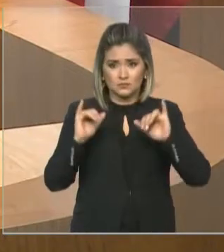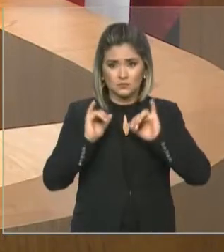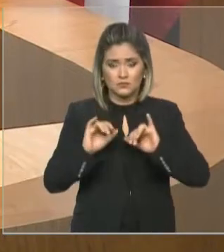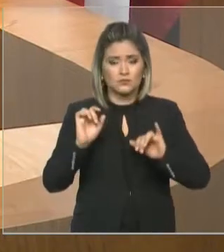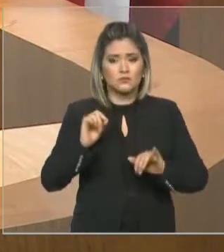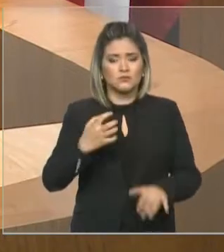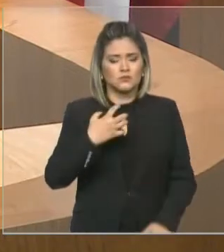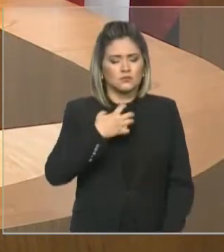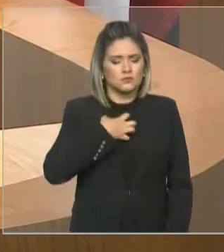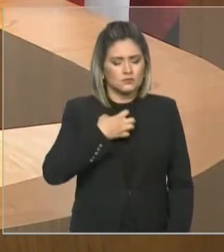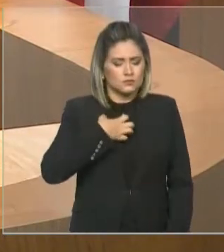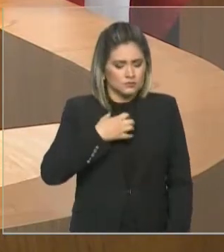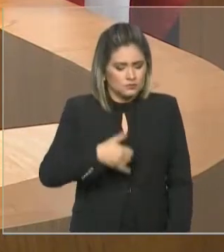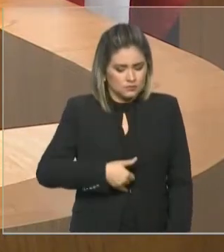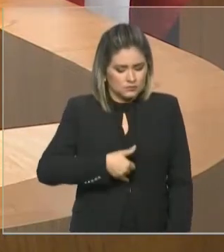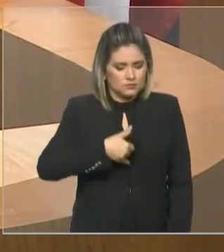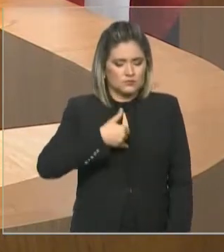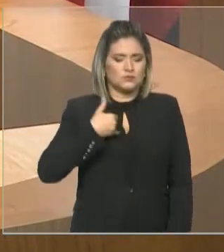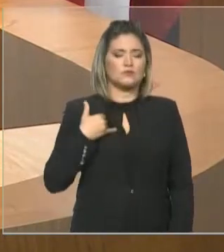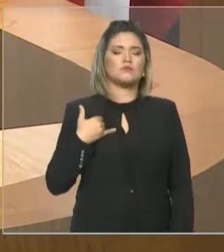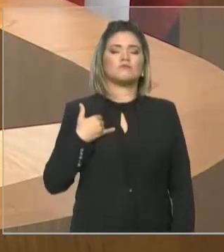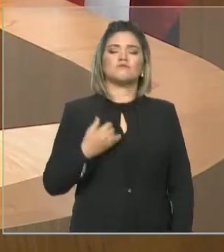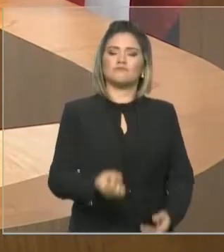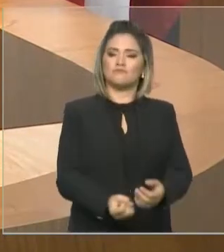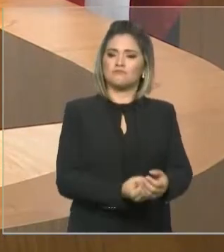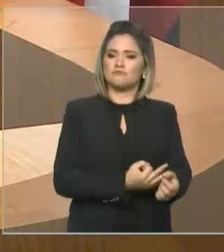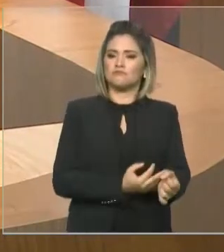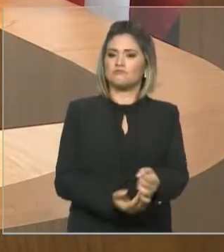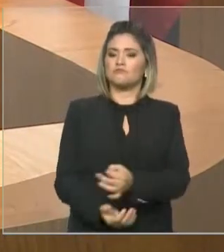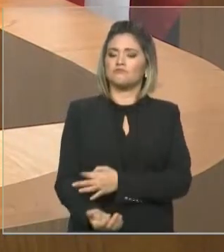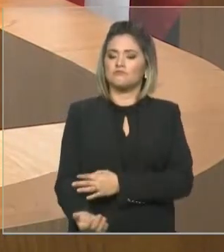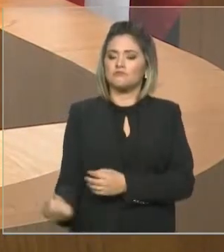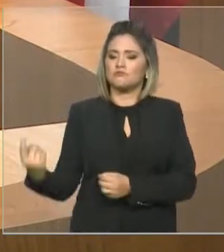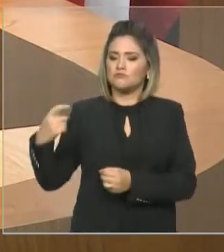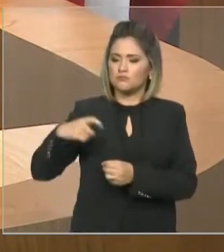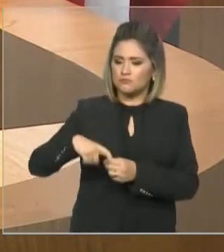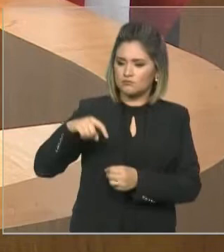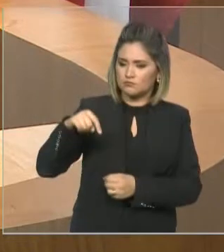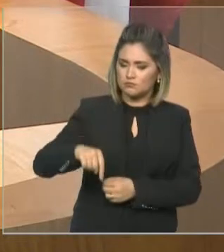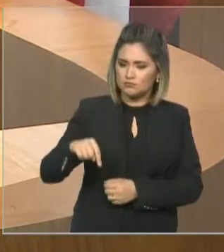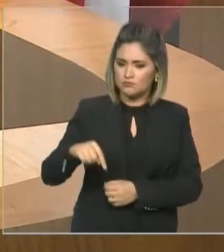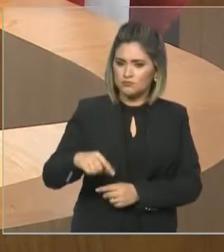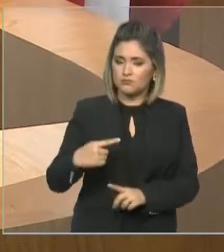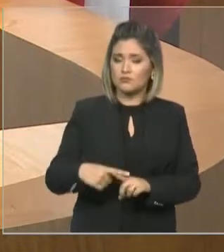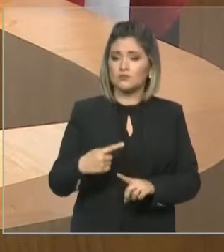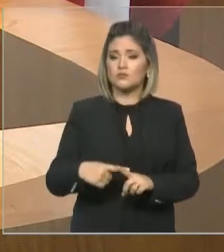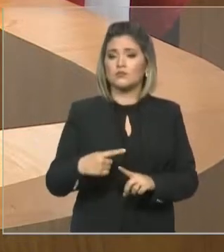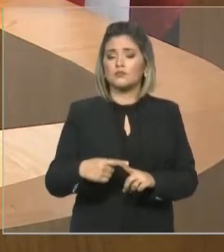de felicidade ao retornar a este parlamento após 4 anos de ausência.